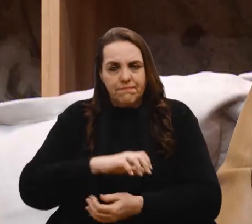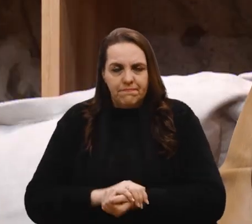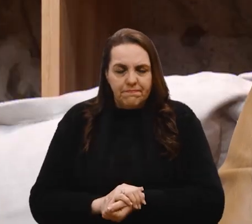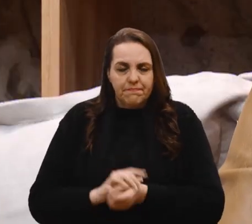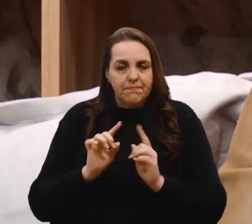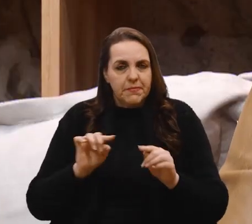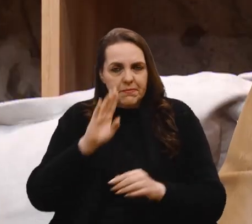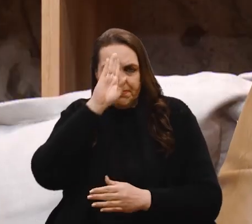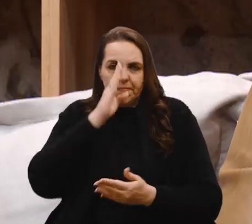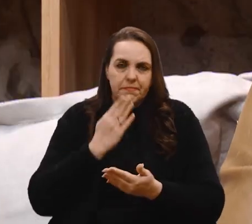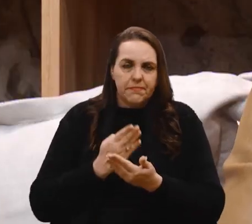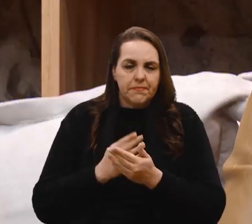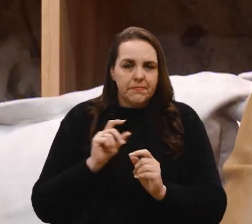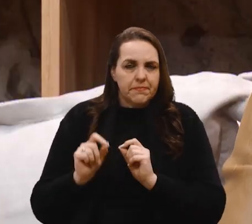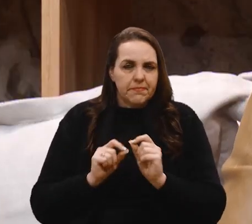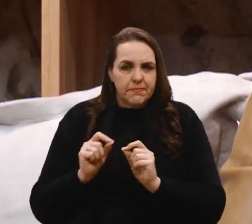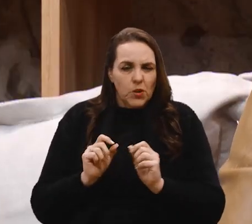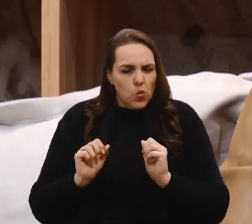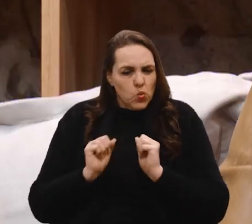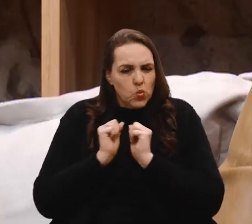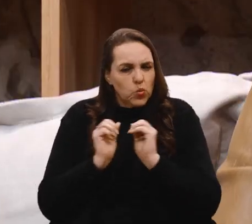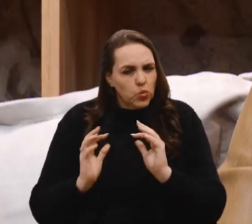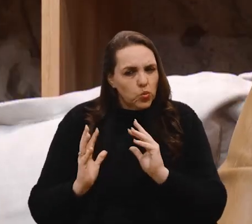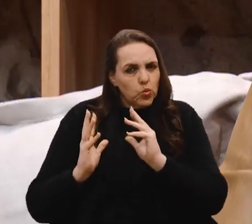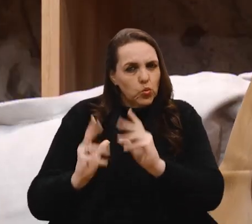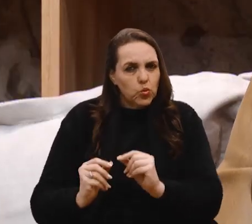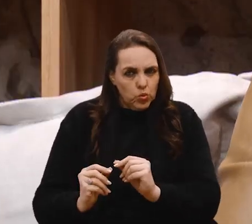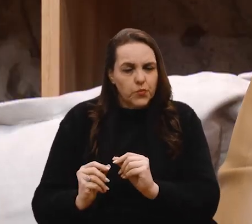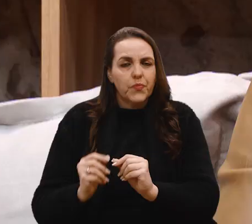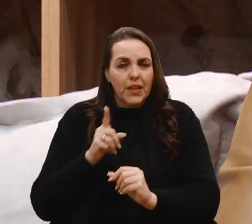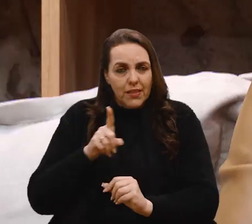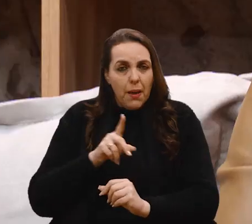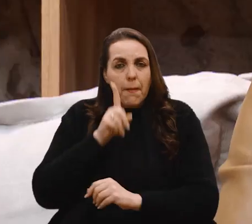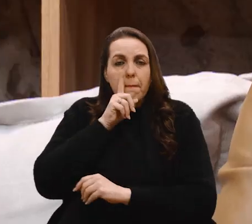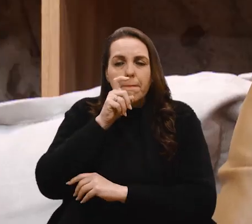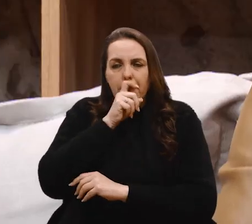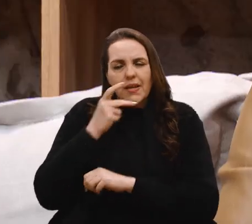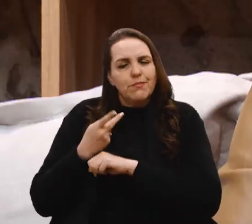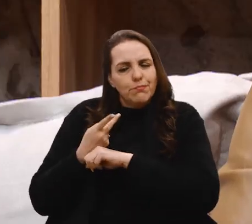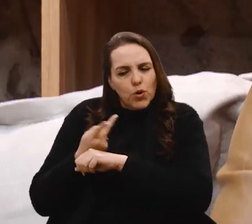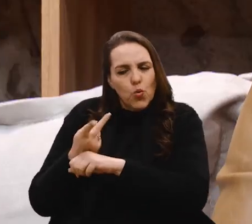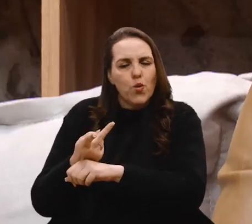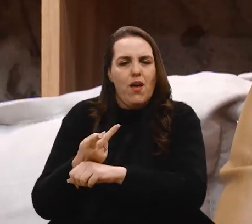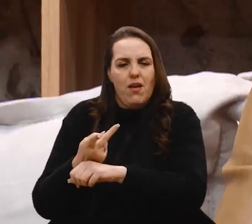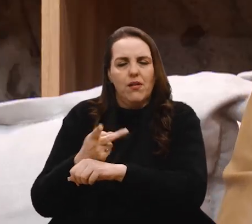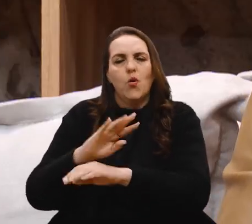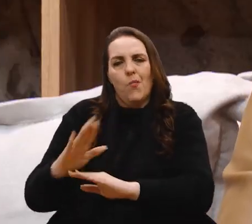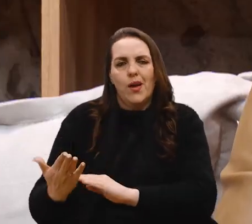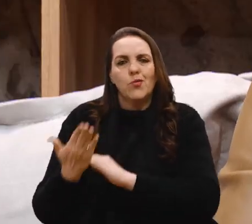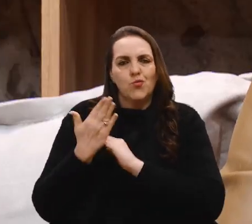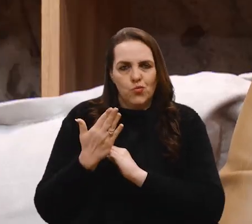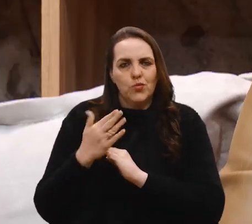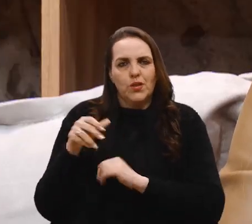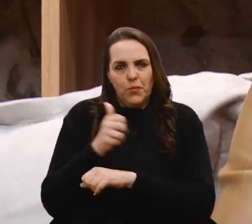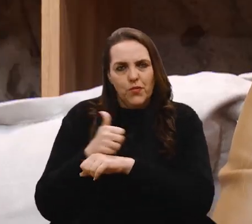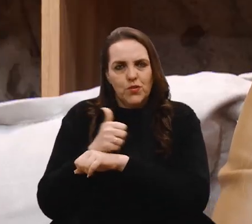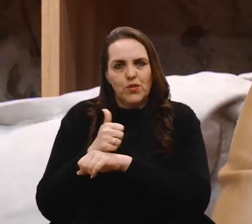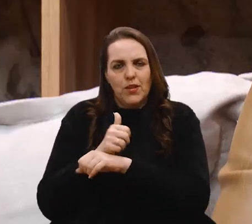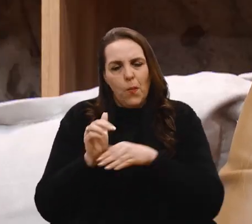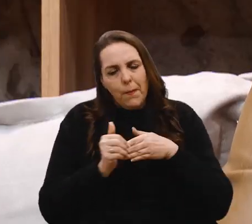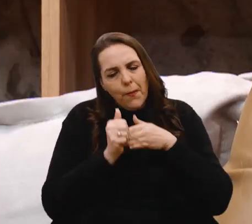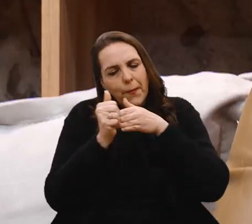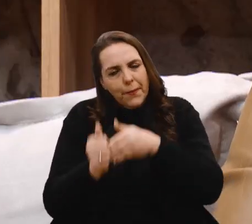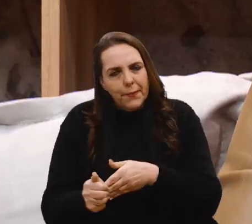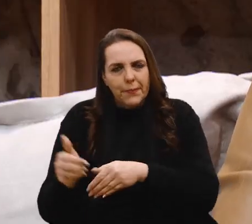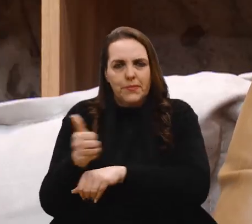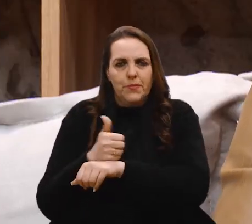eu acredito que, junto com tudo isso, os pais buscarem ajuda profissional, uma orientação profissional,